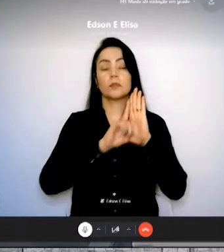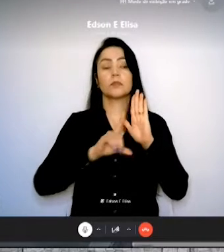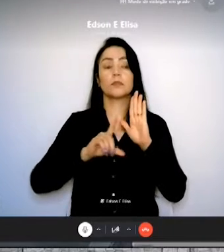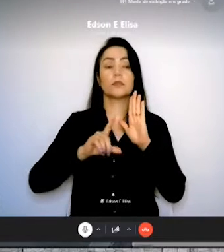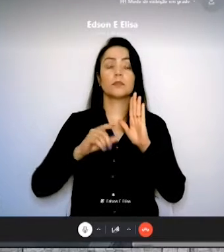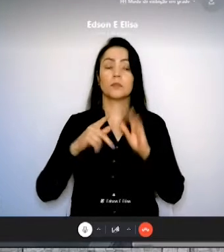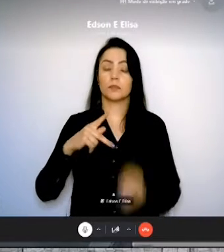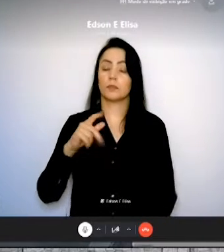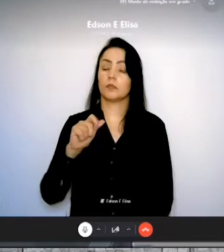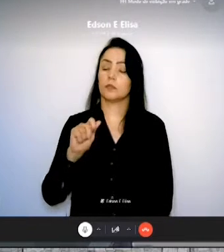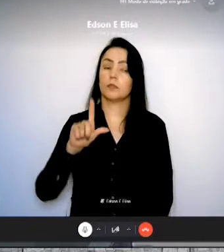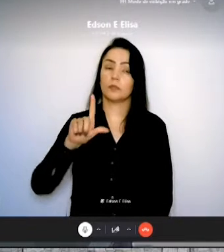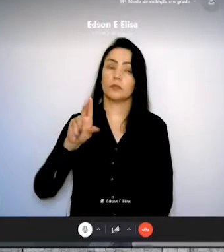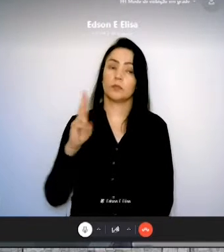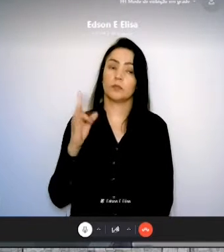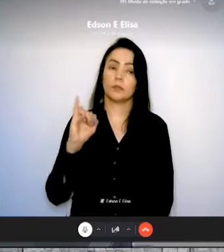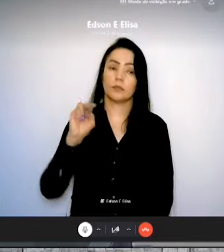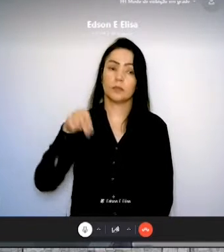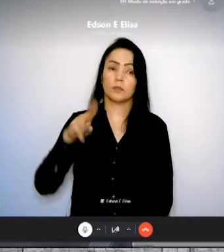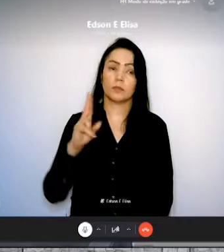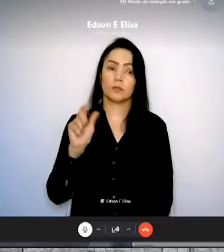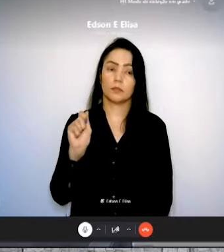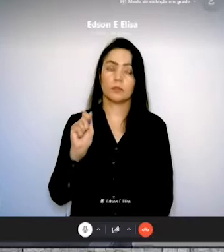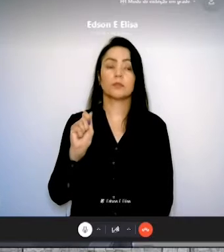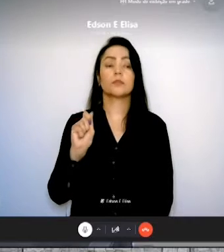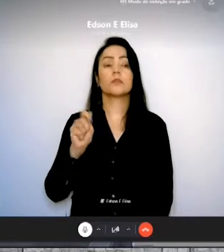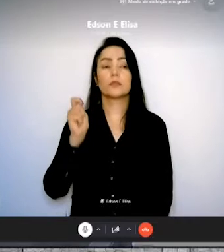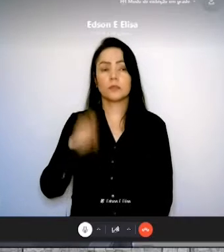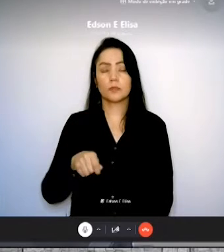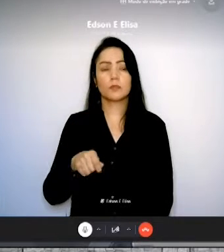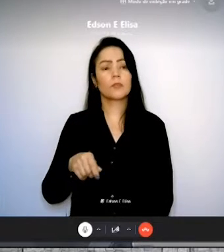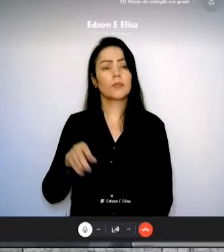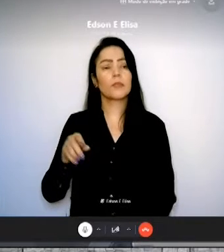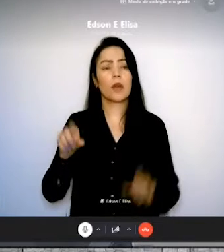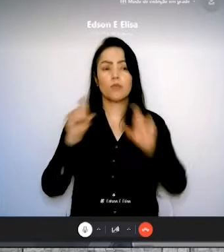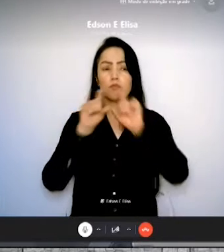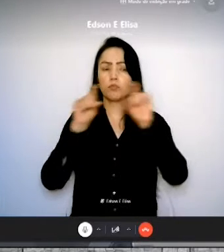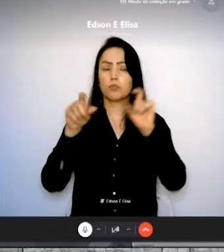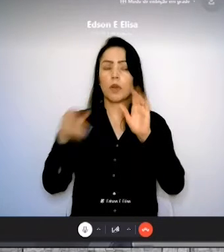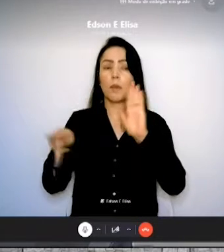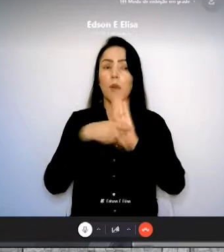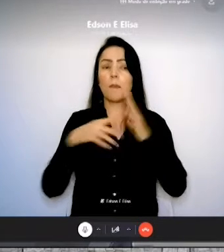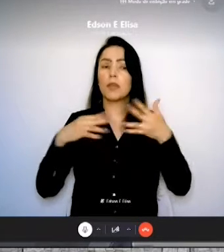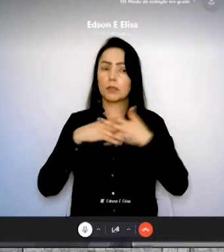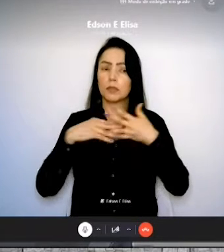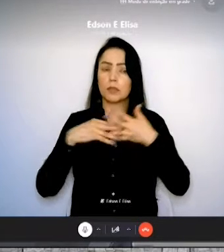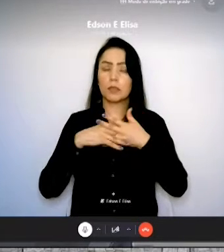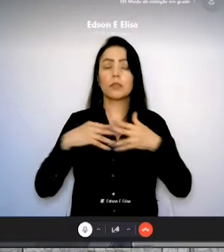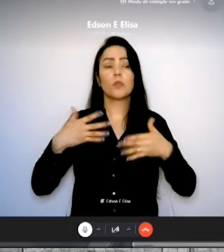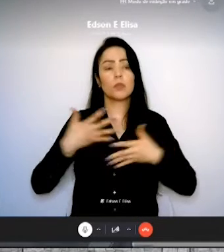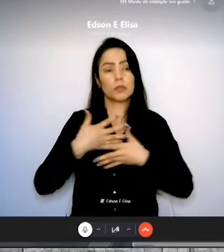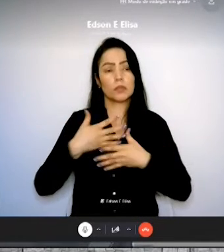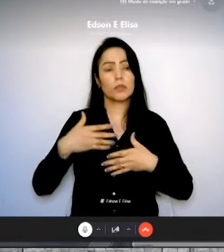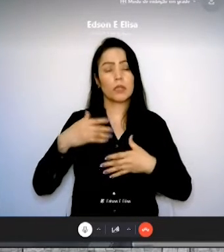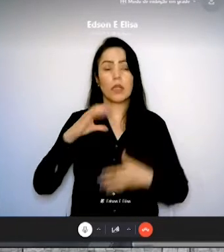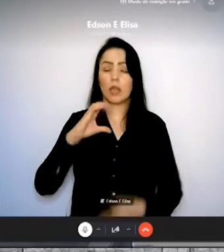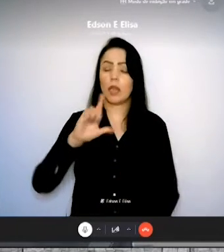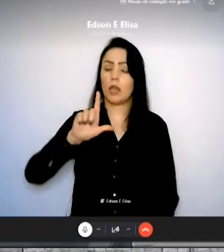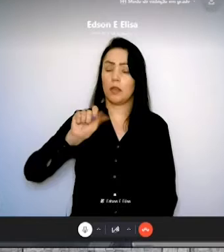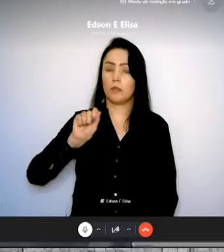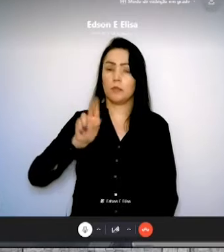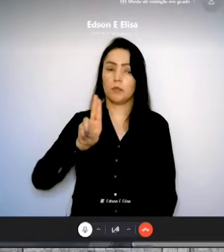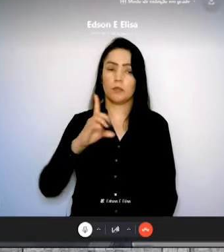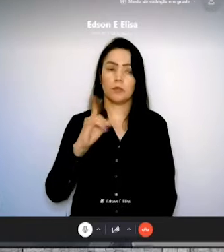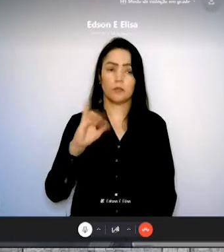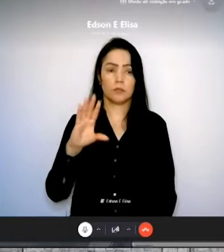Já em segunda discussão e votação, o projeto de resolução 1 de 2021 alterou pontos do regimento interno da